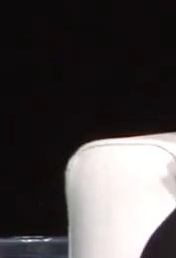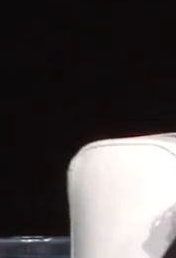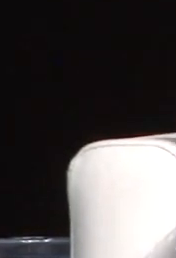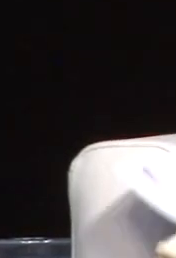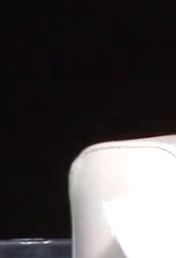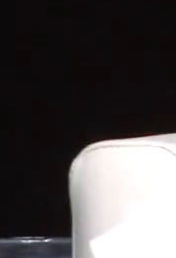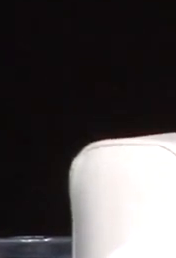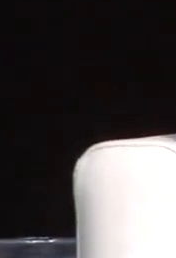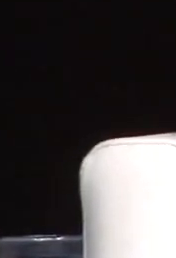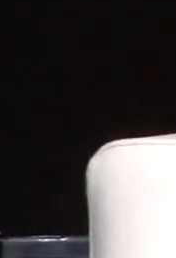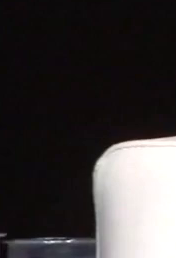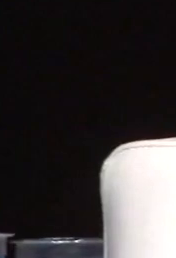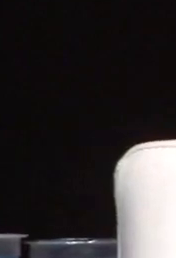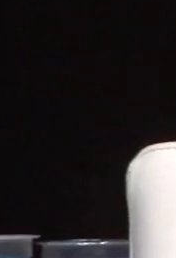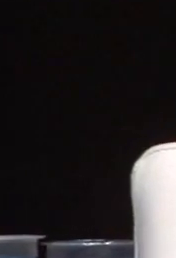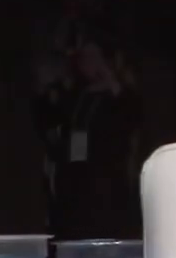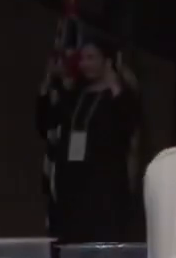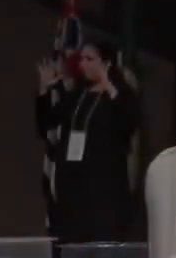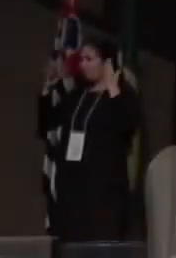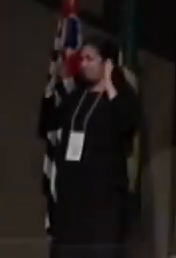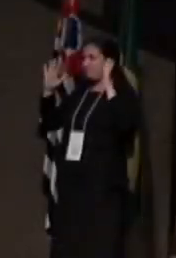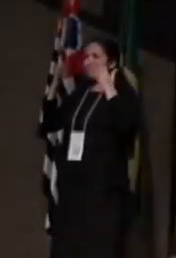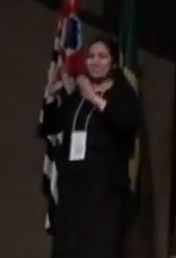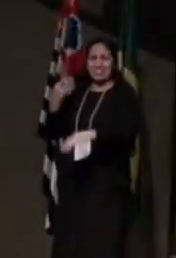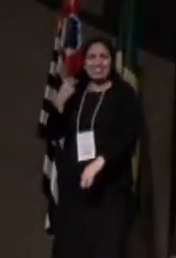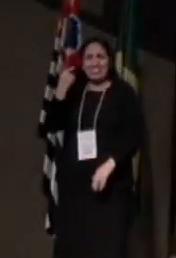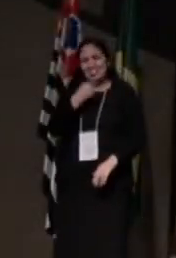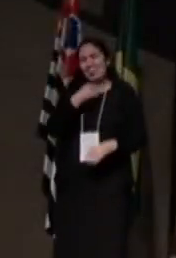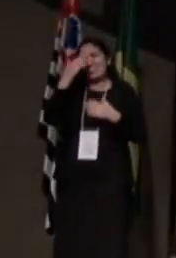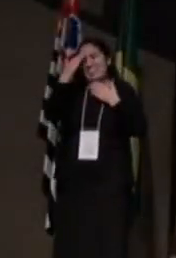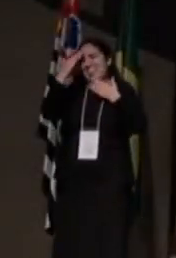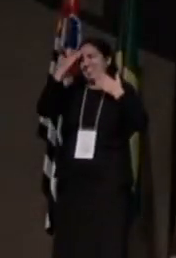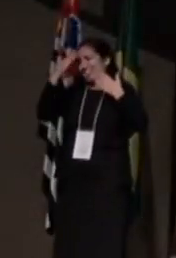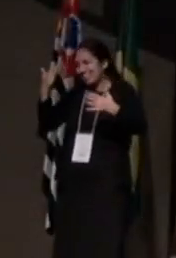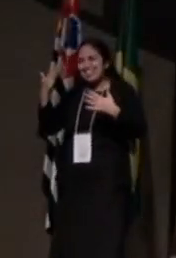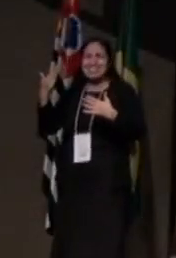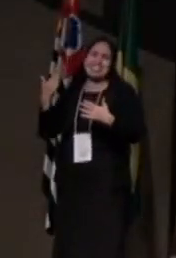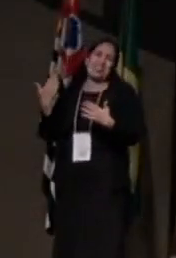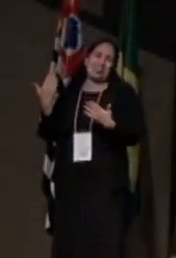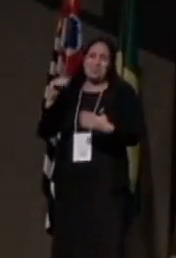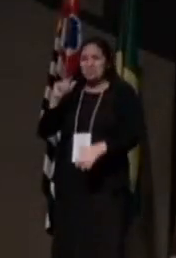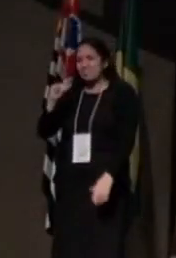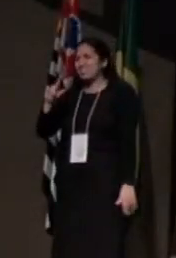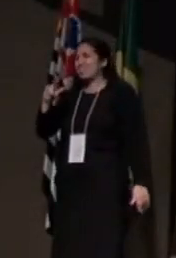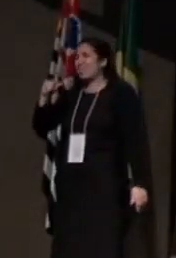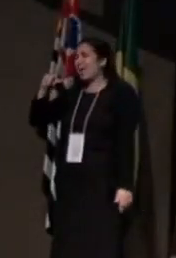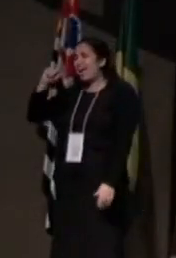Nós é que agradecemos, Carla. Muito obrigada.